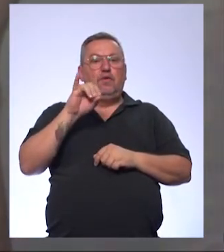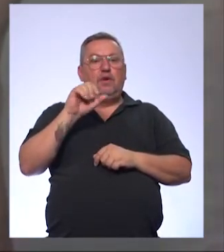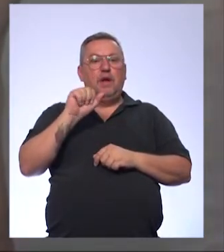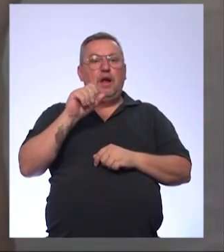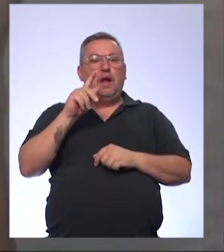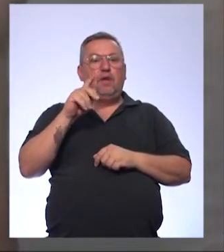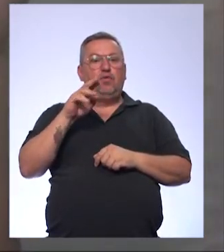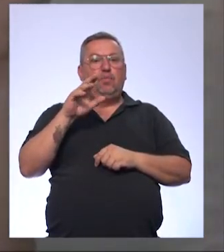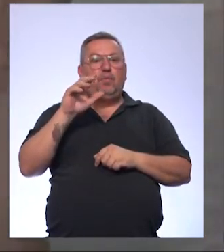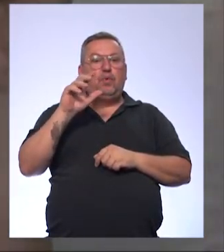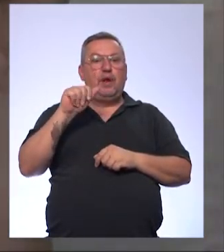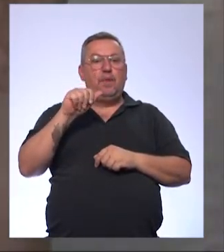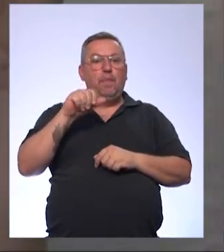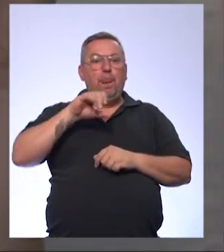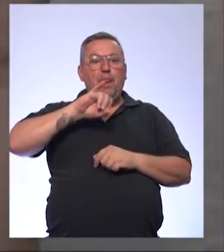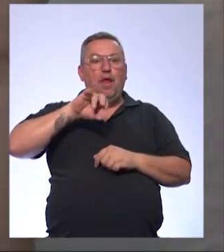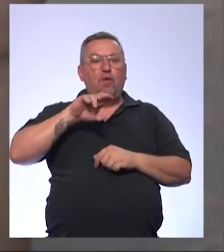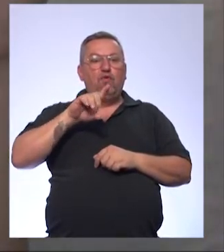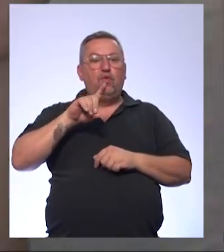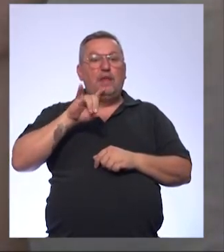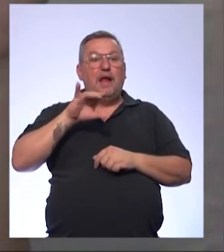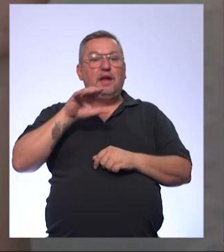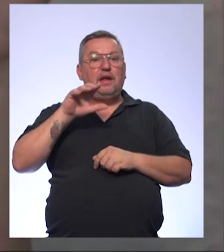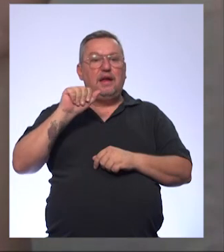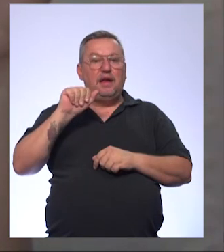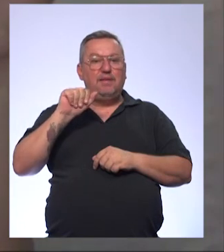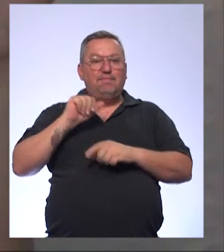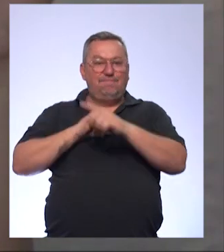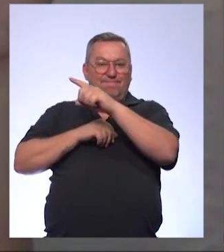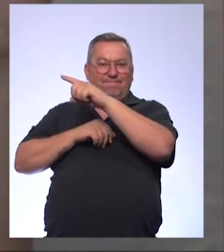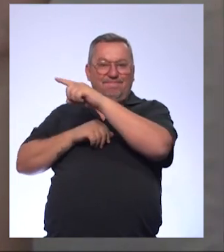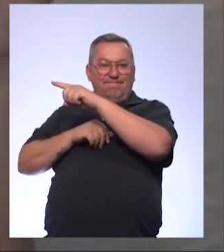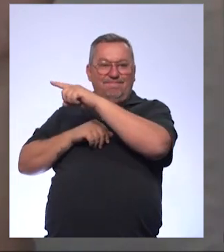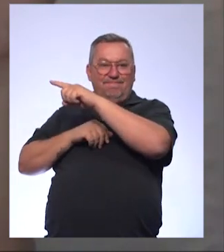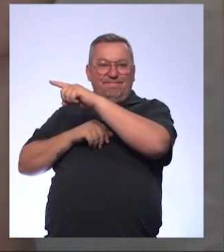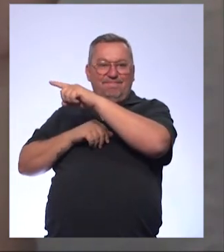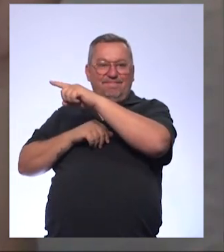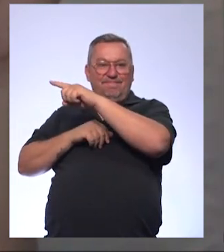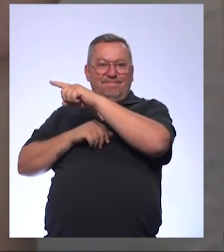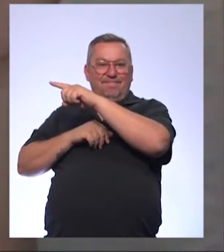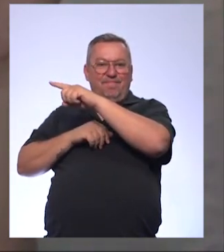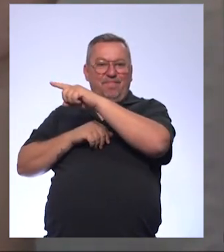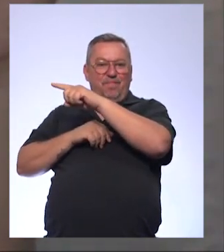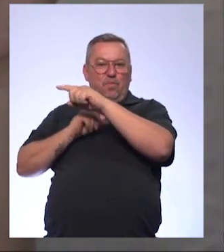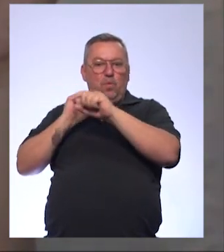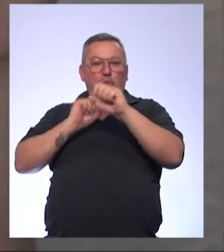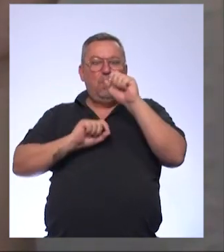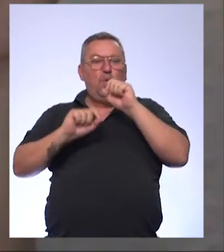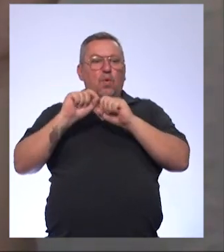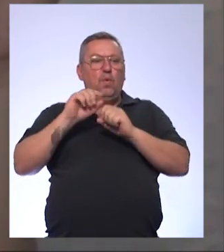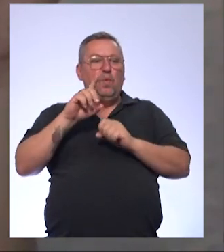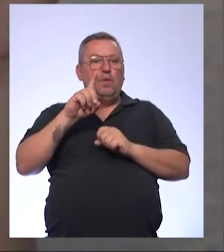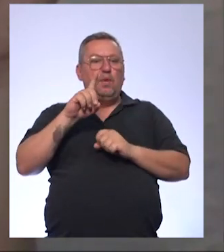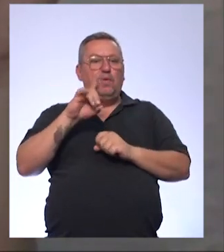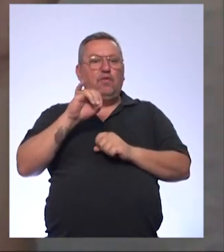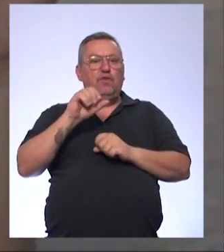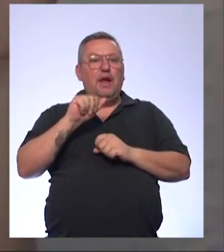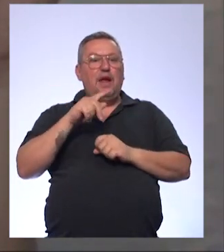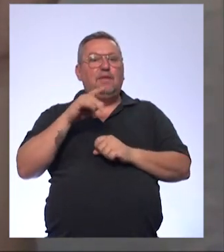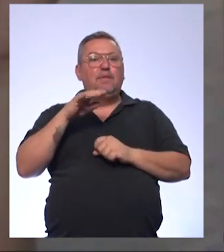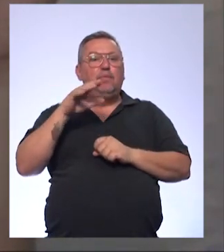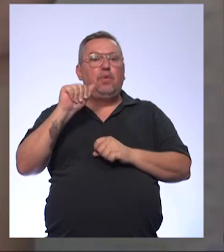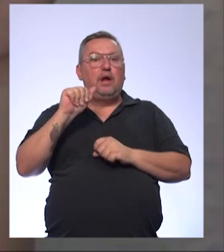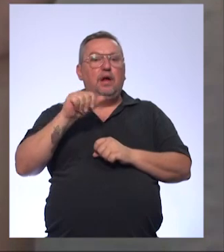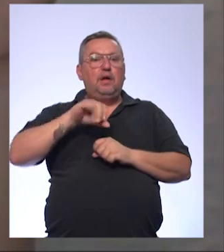diáspora judaica. Estou dando para ler direitinho aí. O que foi a diáspora